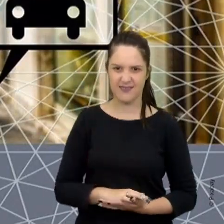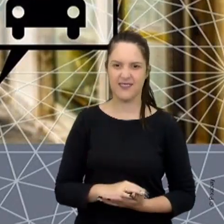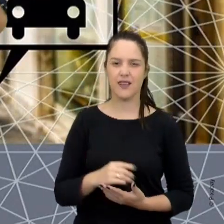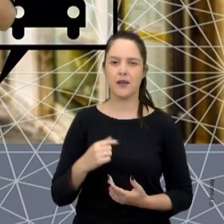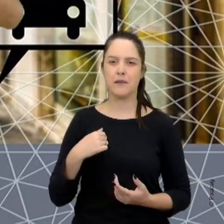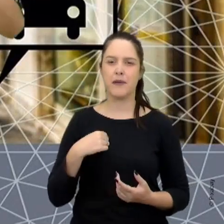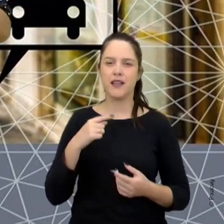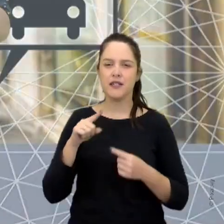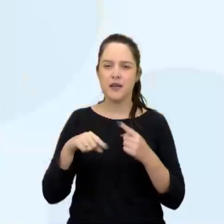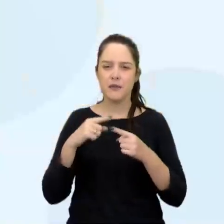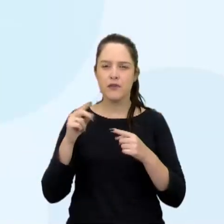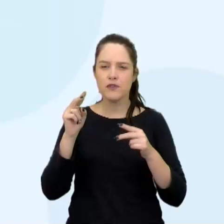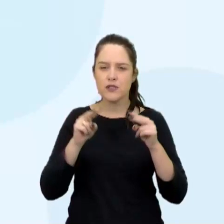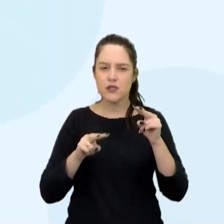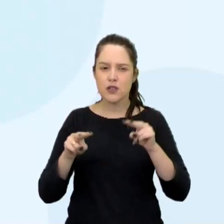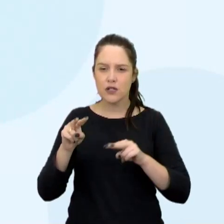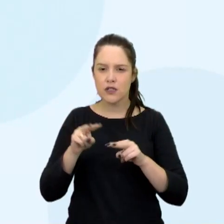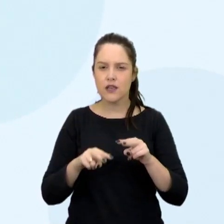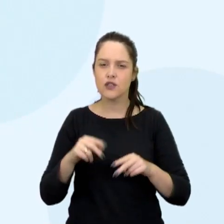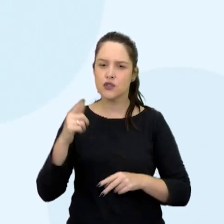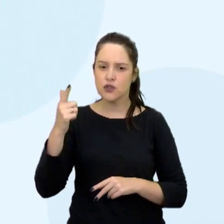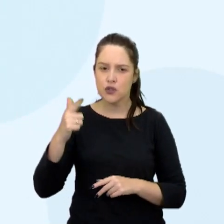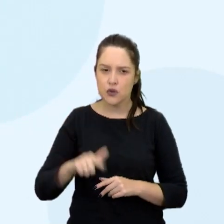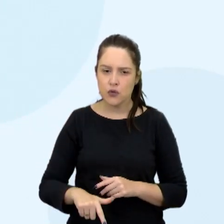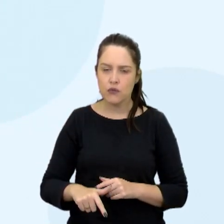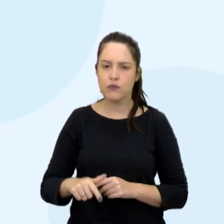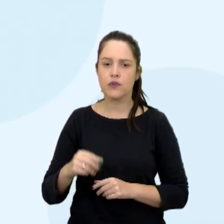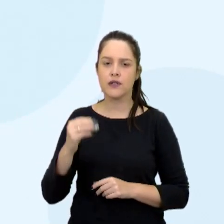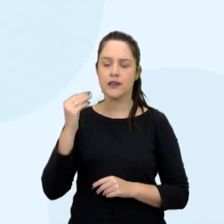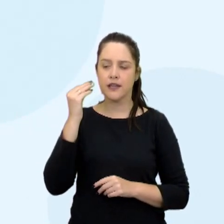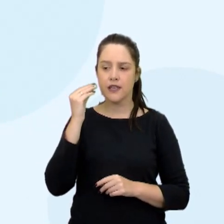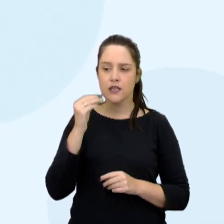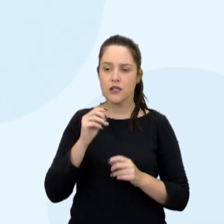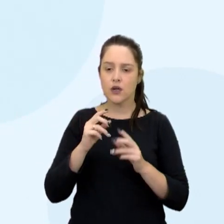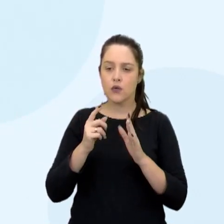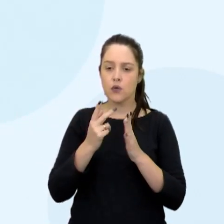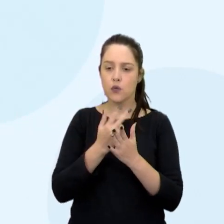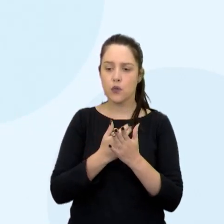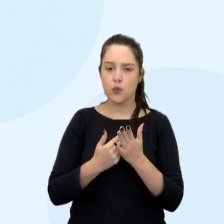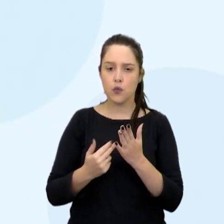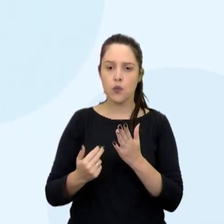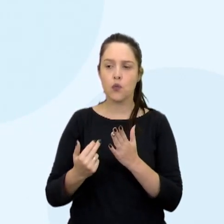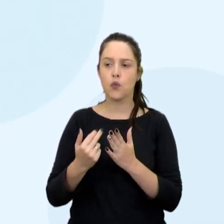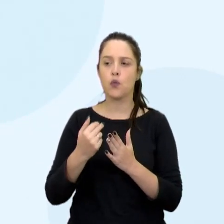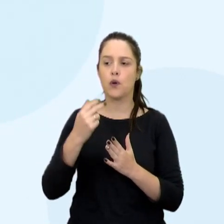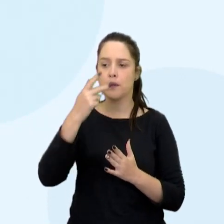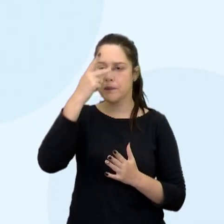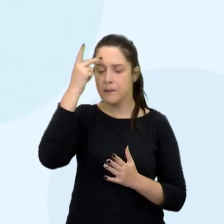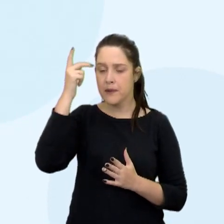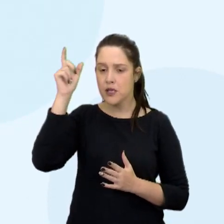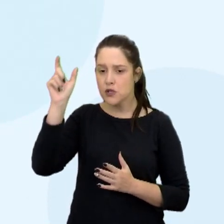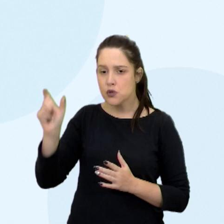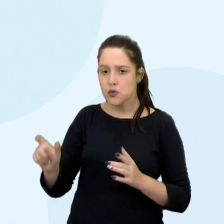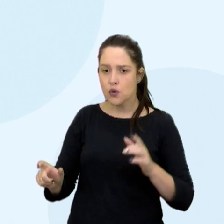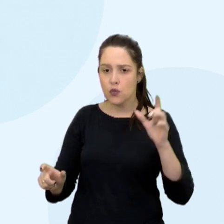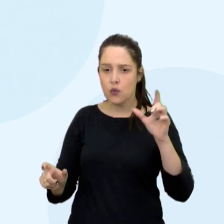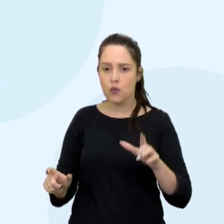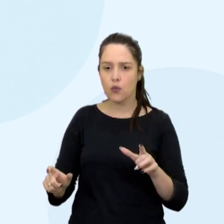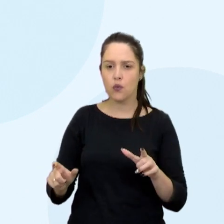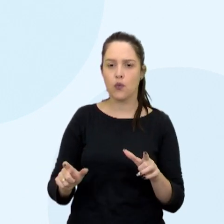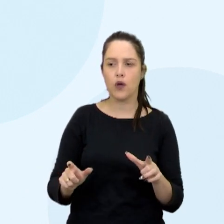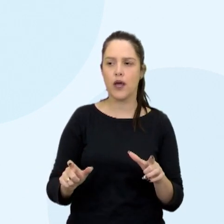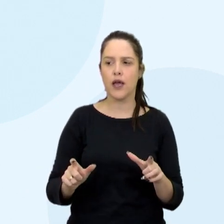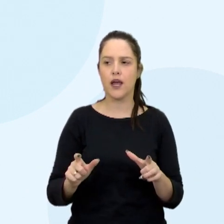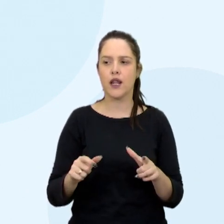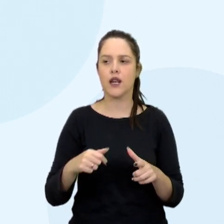olhadinha de novo aí, Pro. Olha só, é um retrato do artista ou um retrato de outra pessoa? Não dá pra saber se a gente não sabe